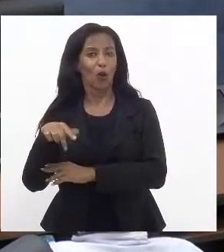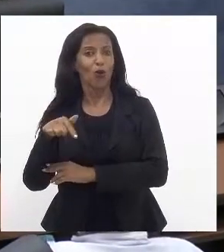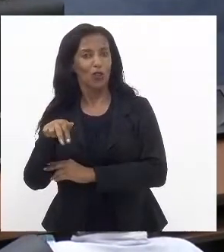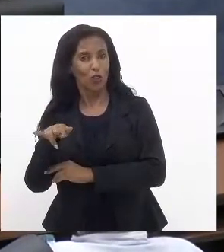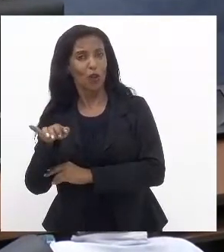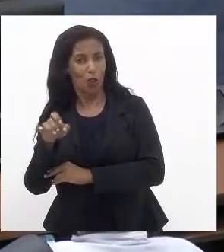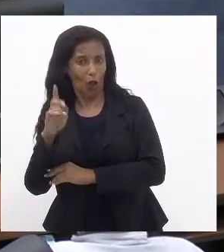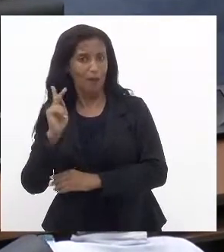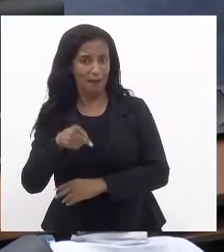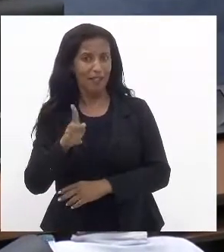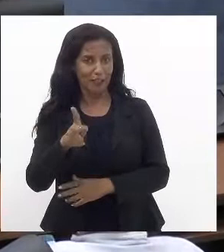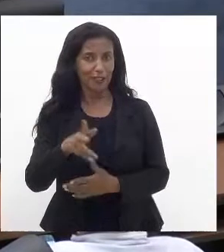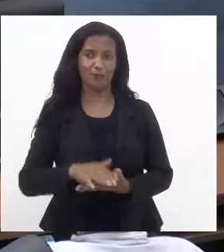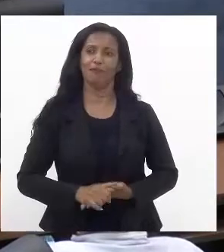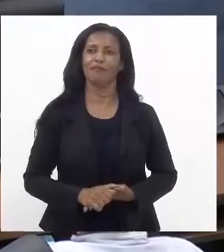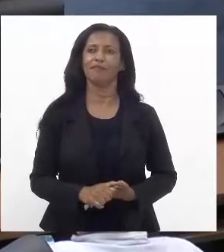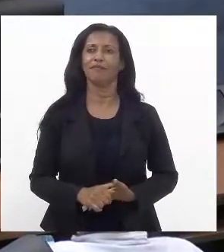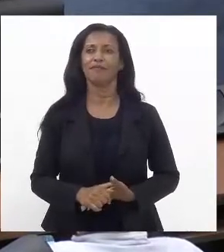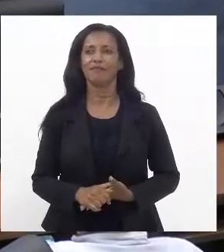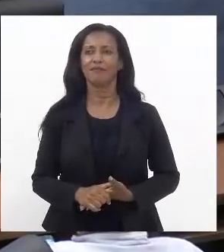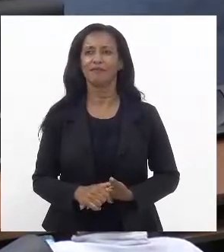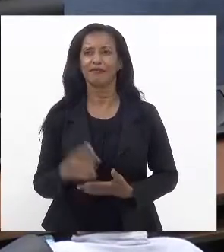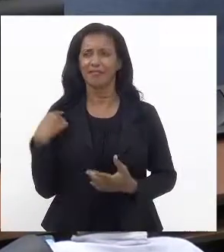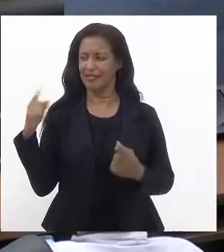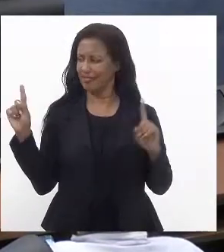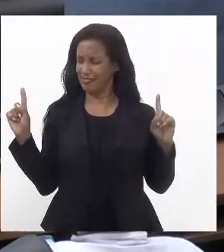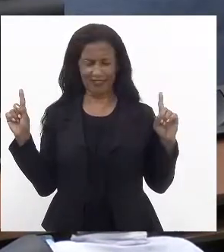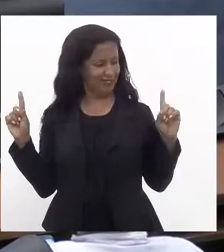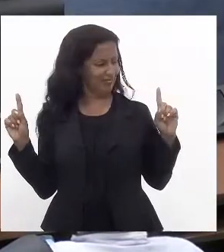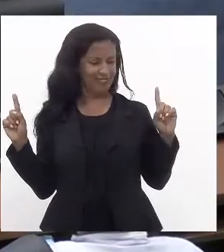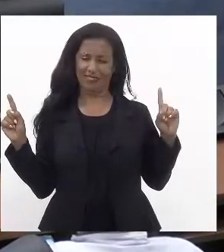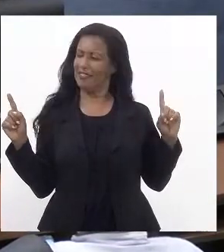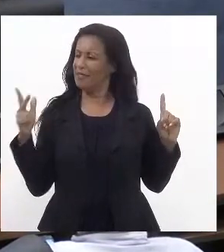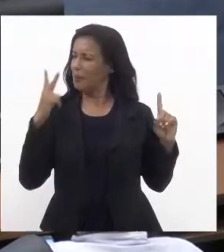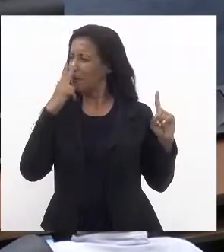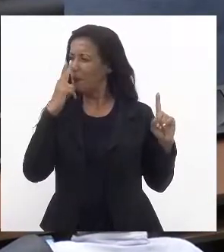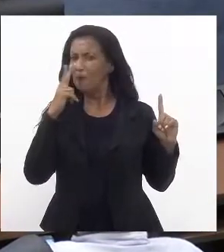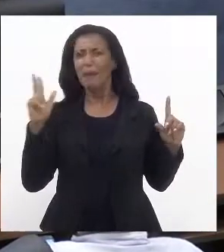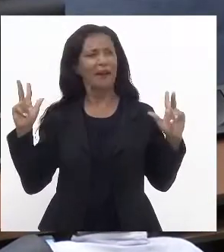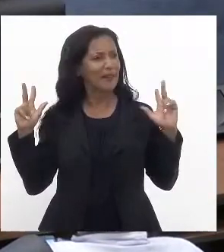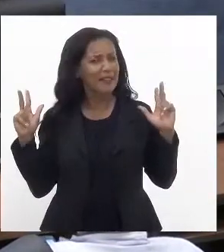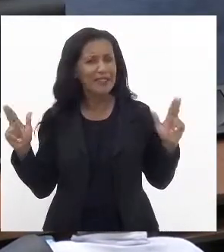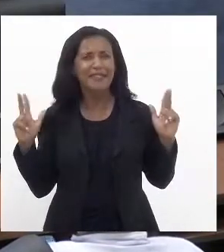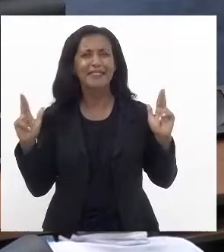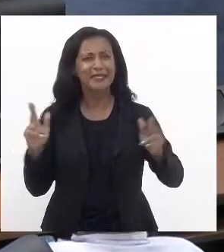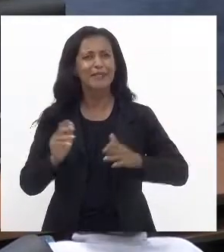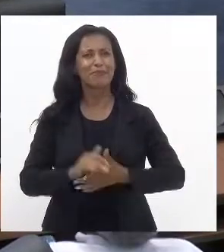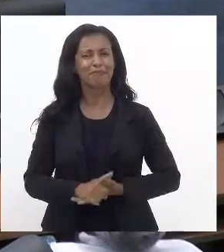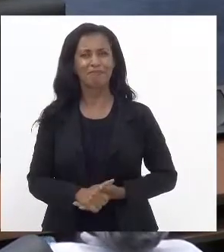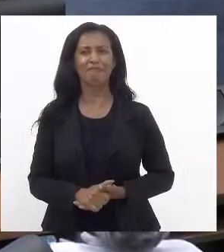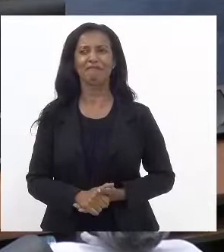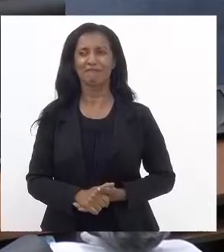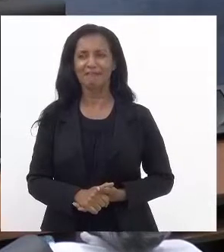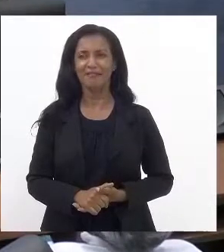mesmo, né? Porque eu estava conversando aqui, vocês ficam muito parecidos.